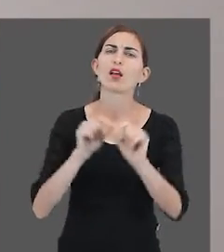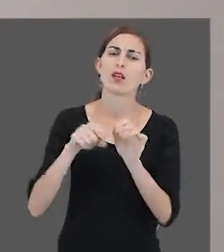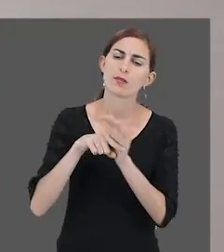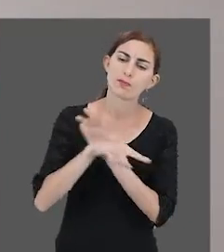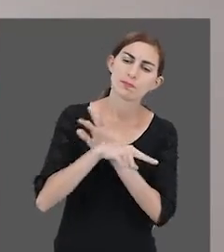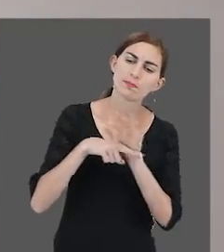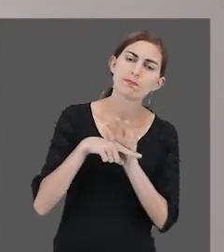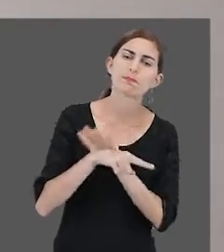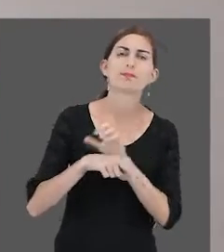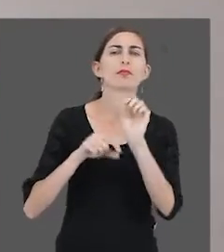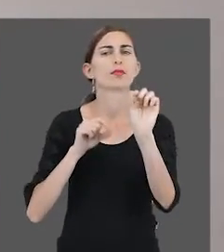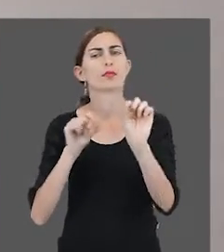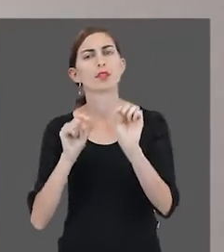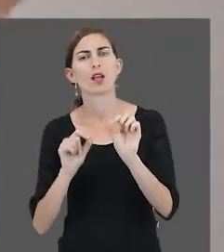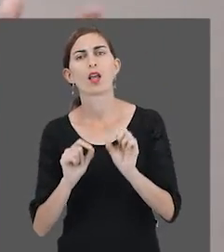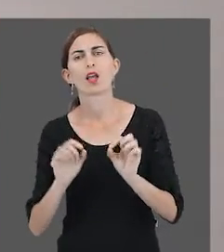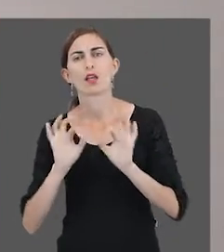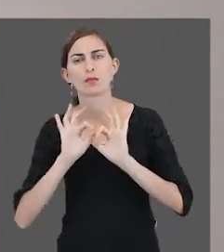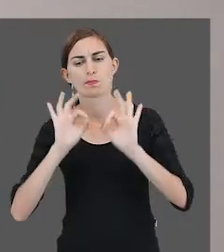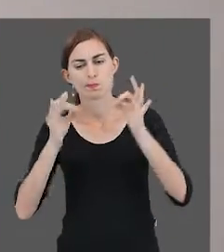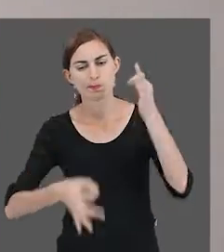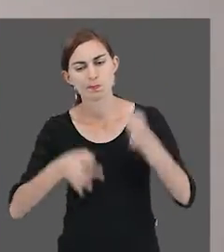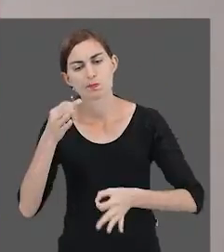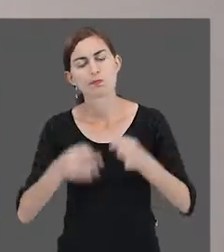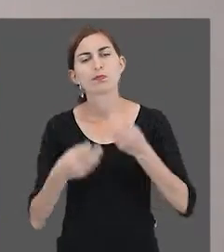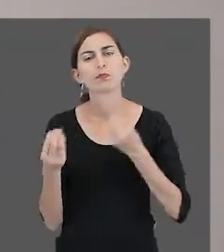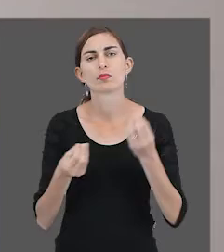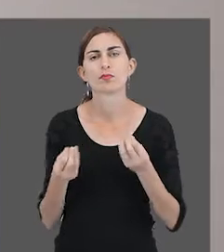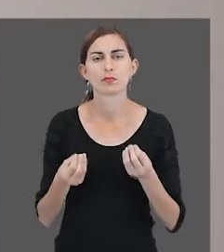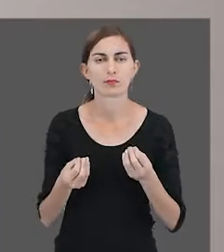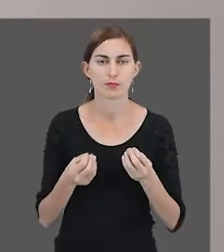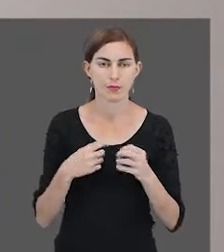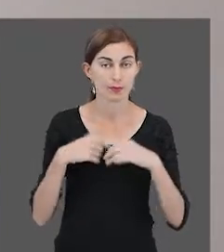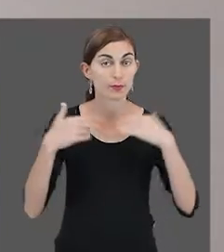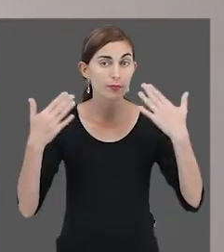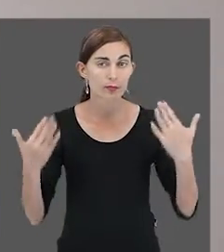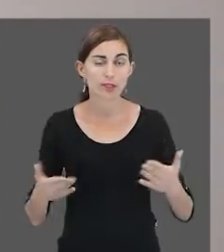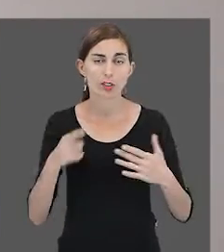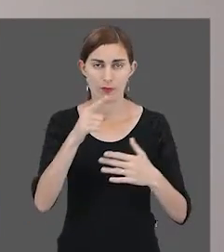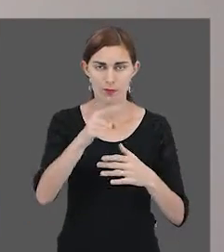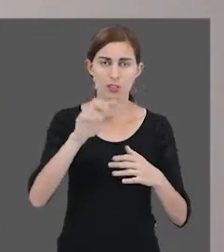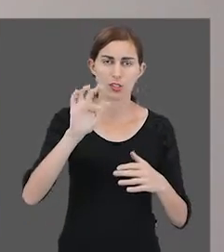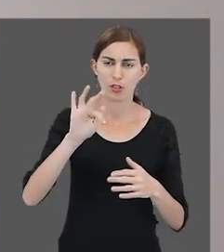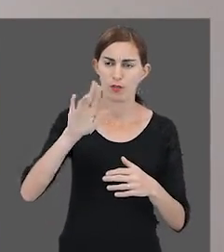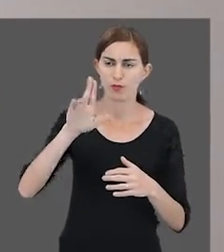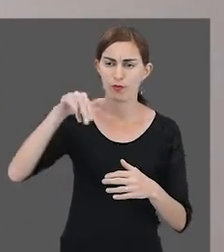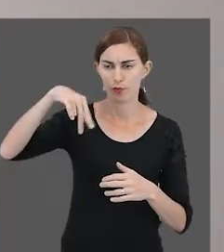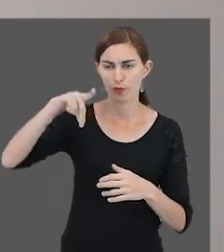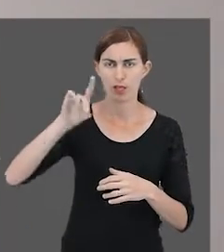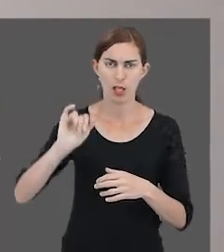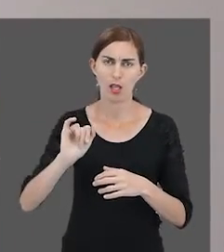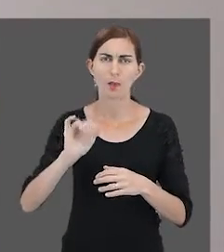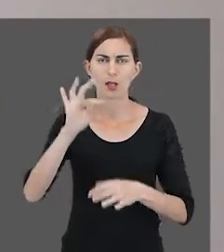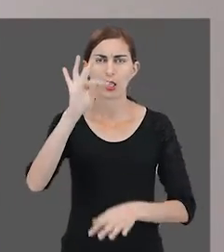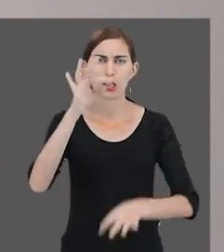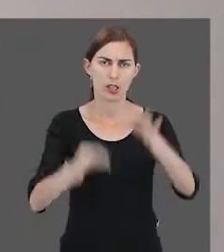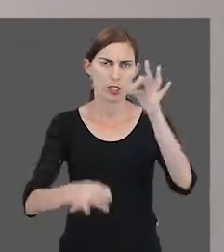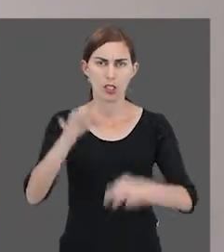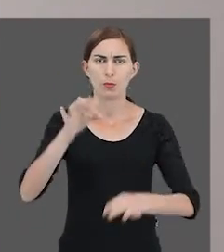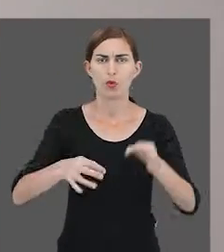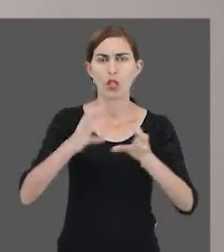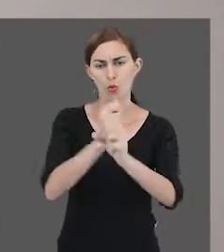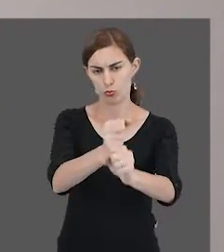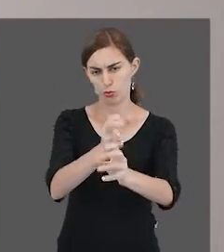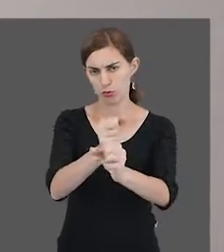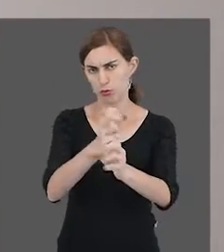julga essas contas? A quem eu presto contas? Como é feito isso? Então, você presta conta do Fundeb ao Tribunal de Contas. Então,